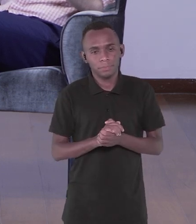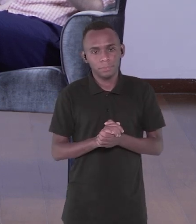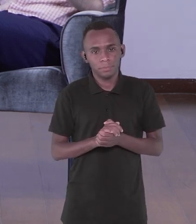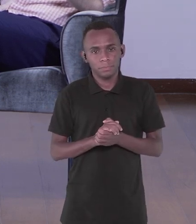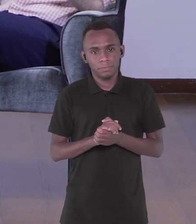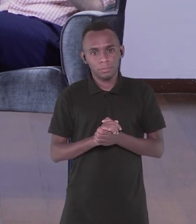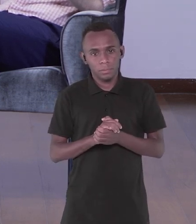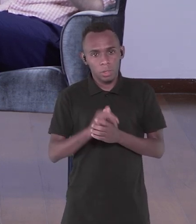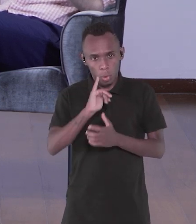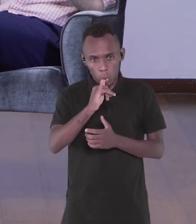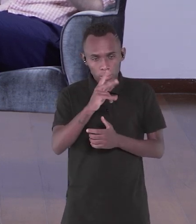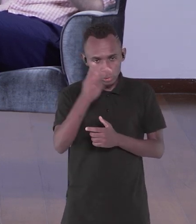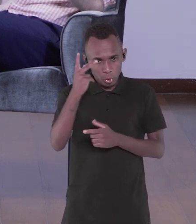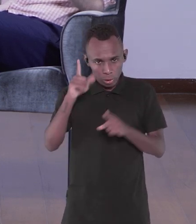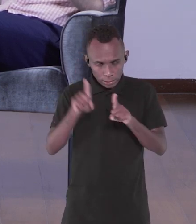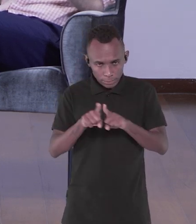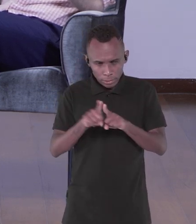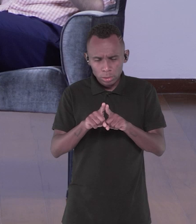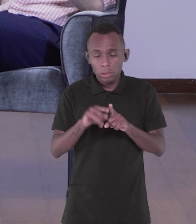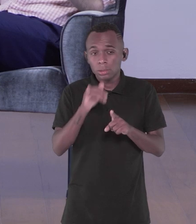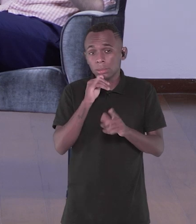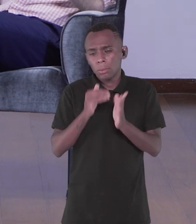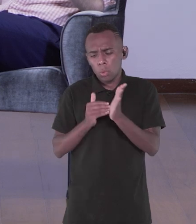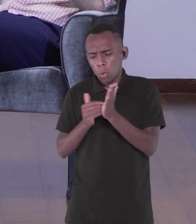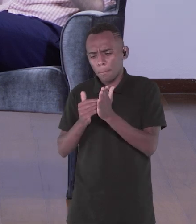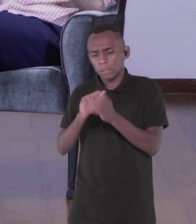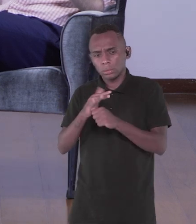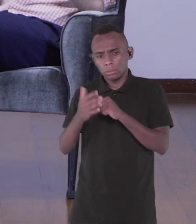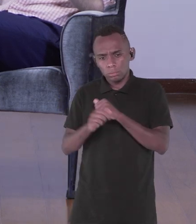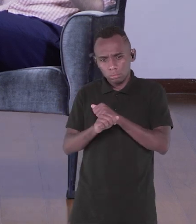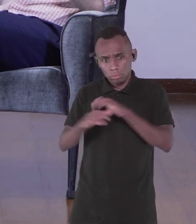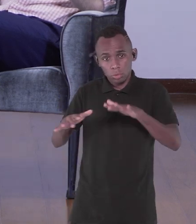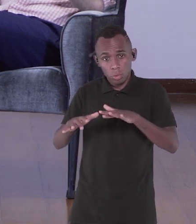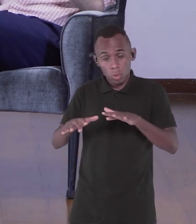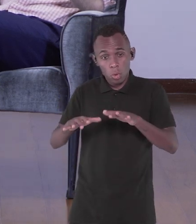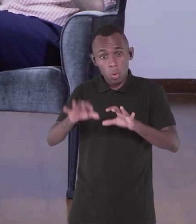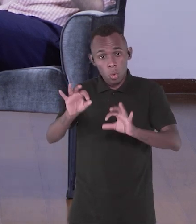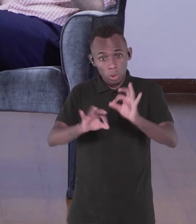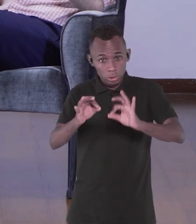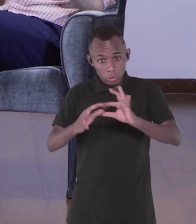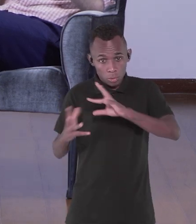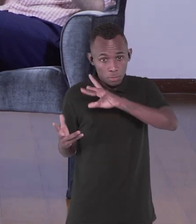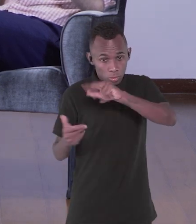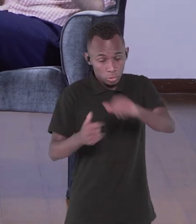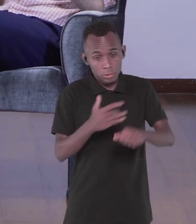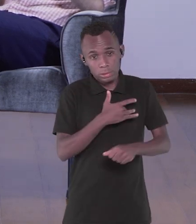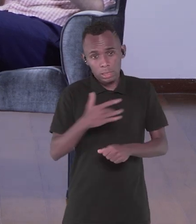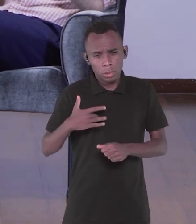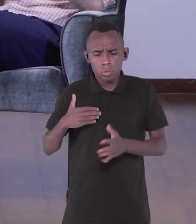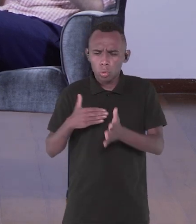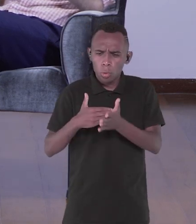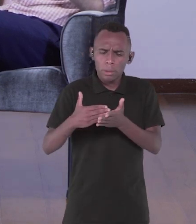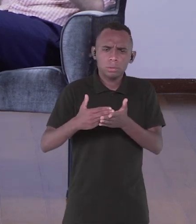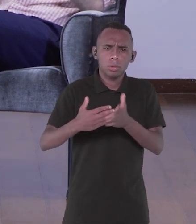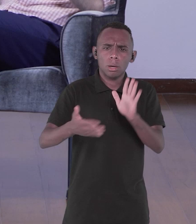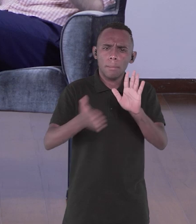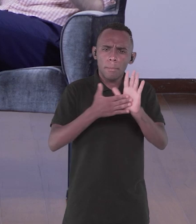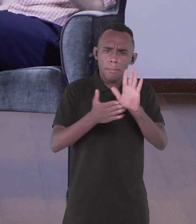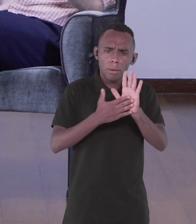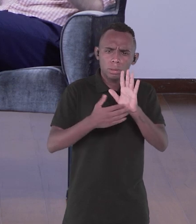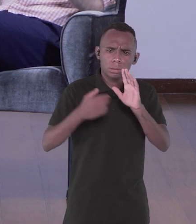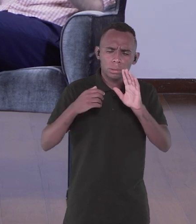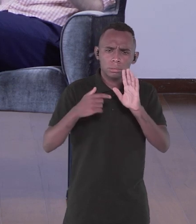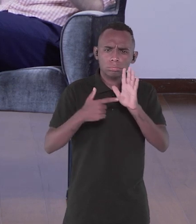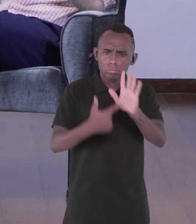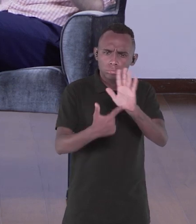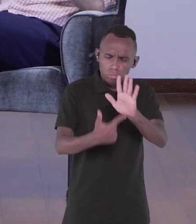Também contar uma historinha. No começo da pandemia, você se lembra que a OMS começou com aquela campanha, lavar as mãos, água e sabão, etc.